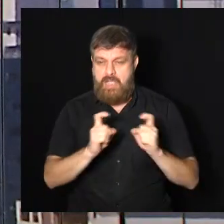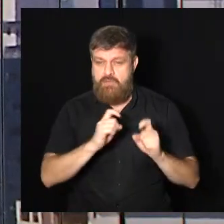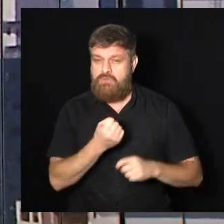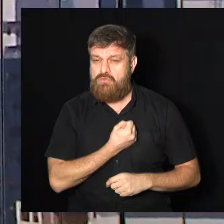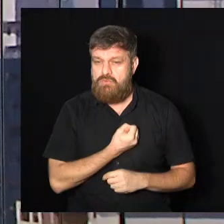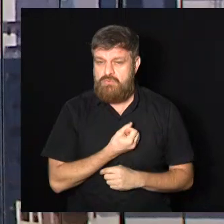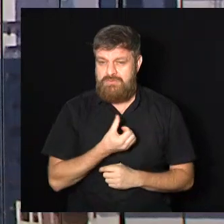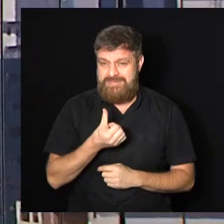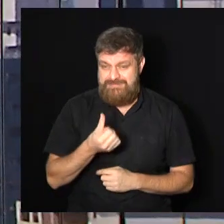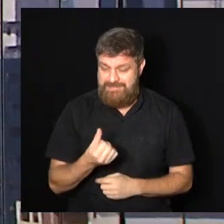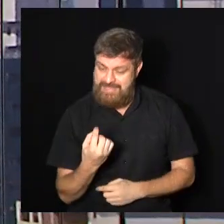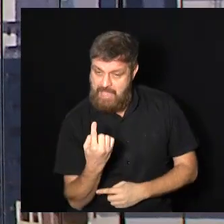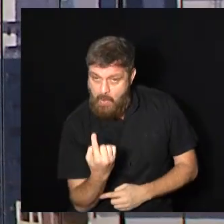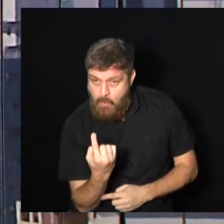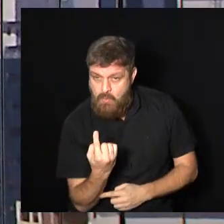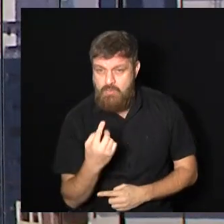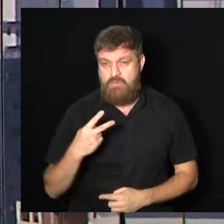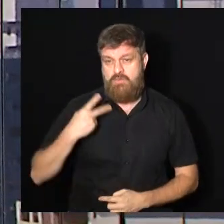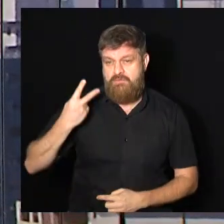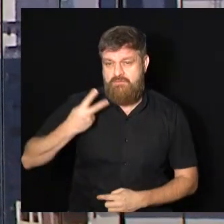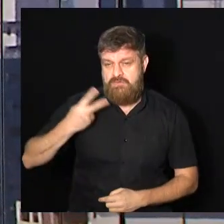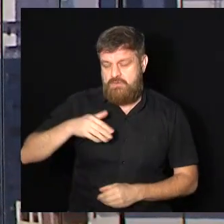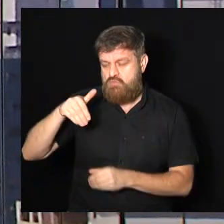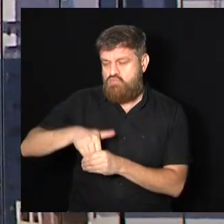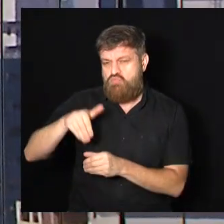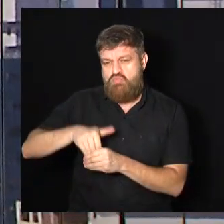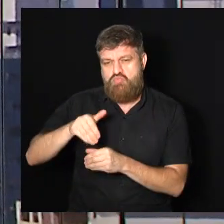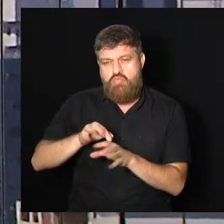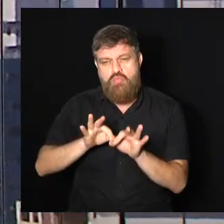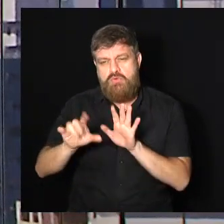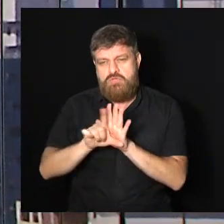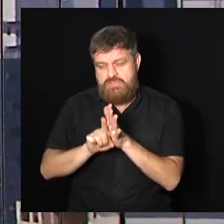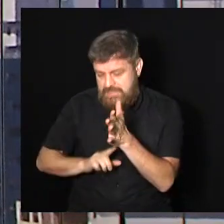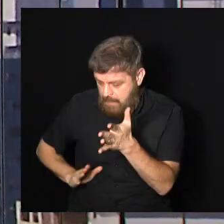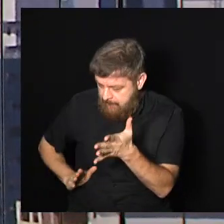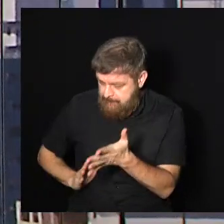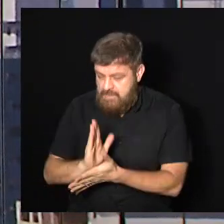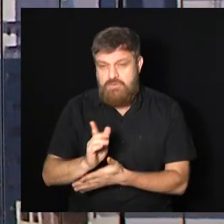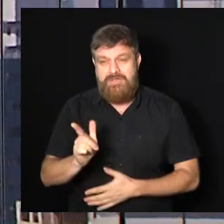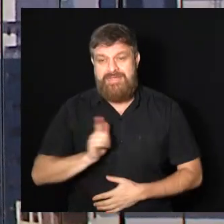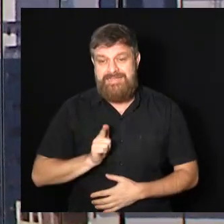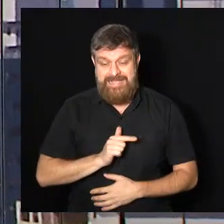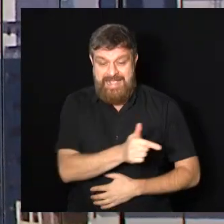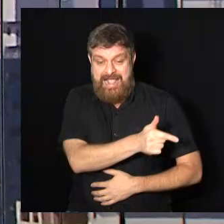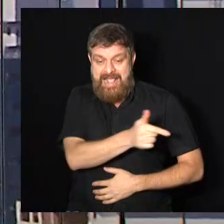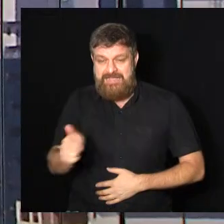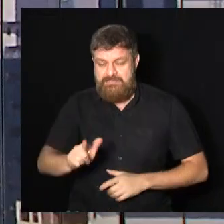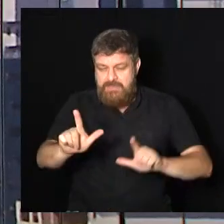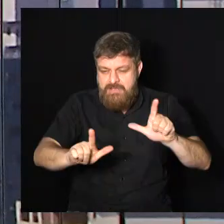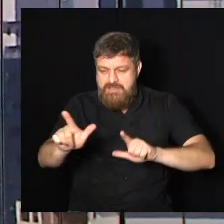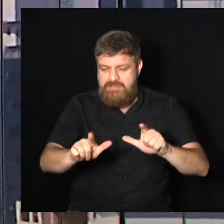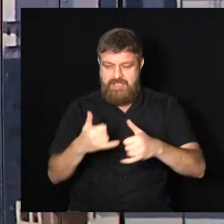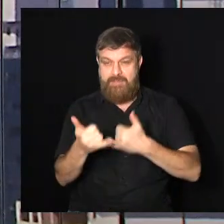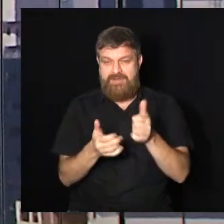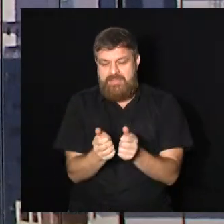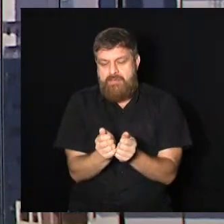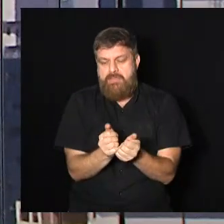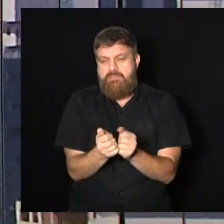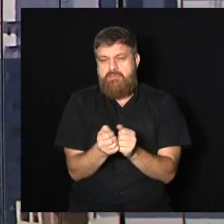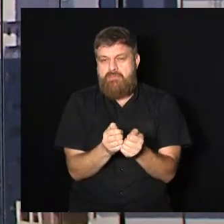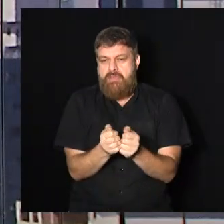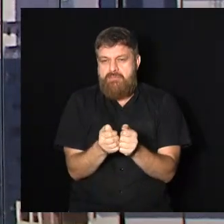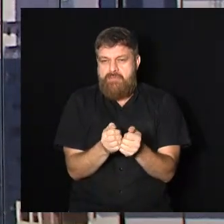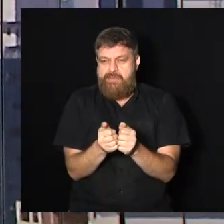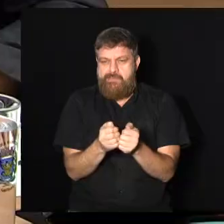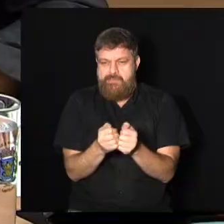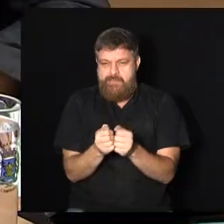número 61, os vereadores aprovaram o projeto de lei que cria a Semana dos Esportes Eletrônicos Play Hard aqui